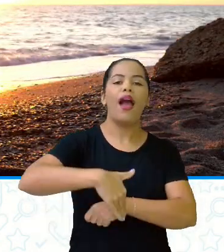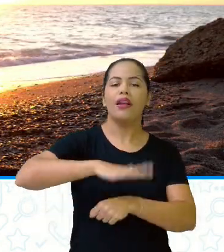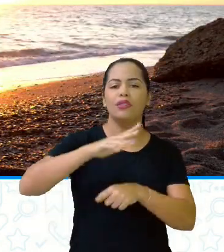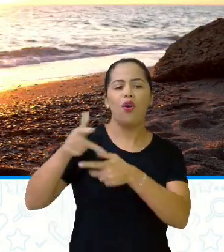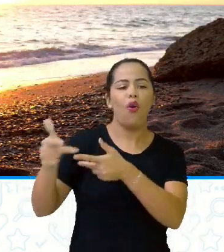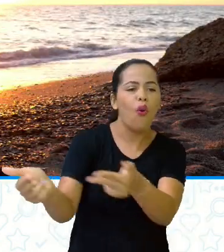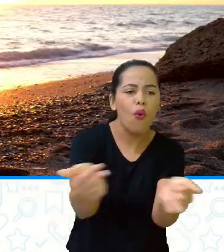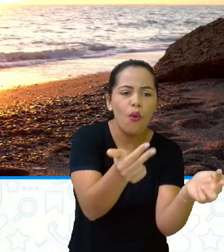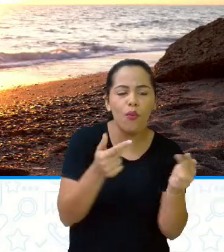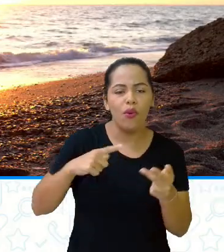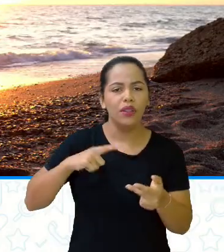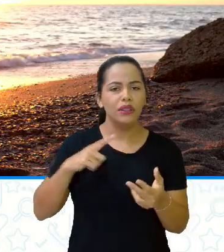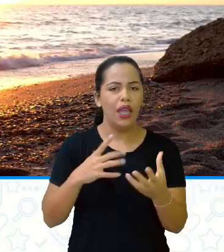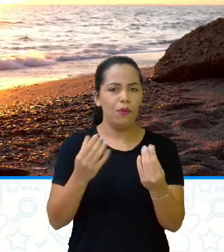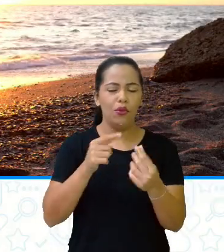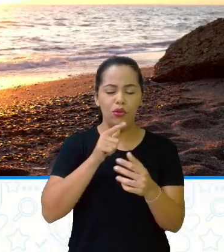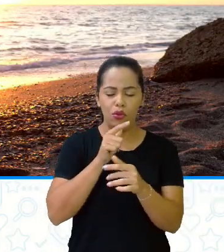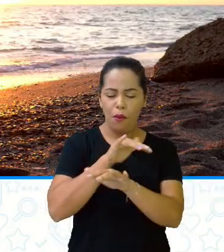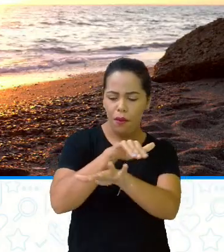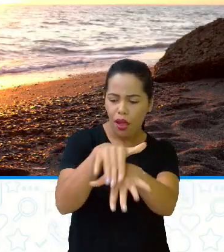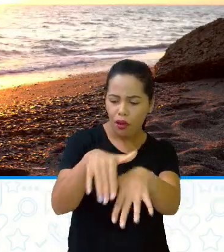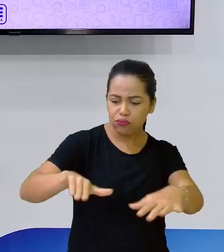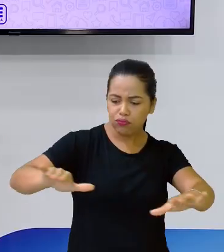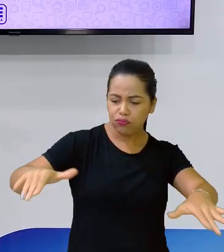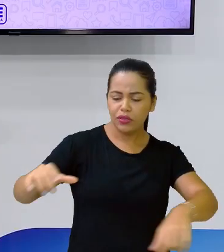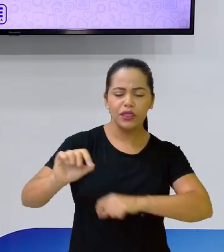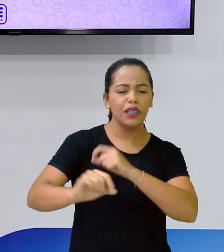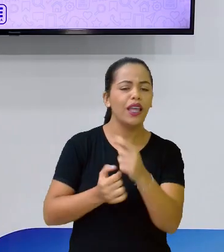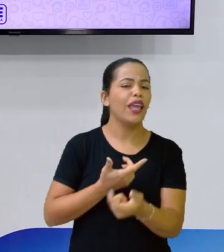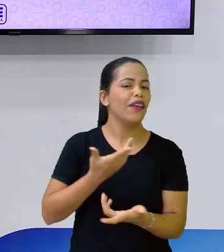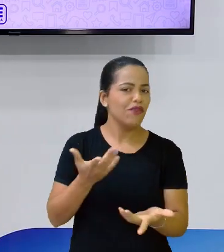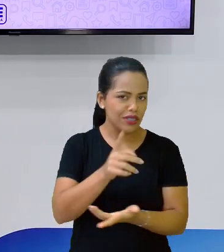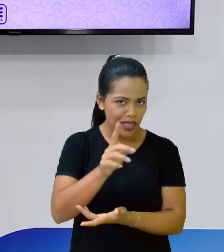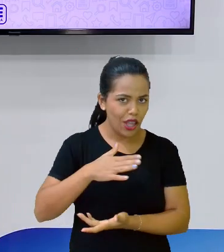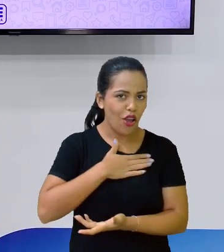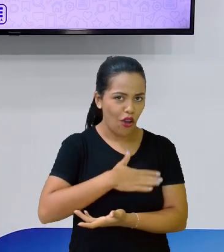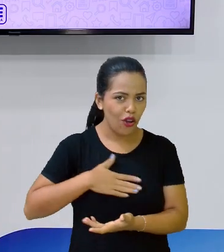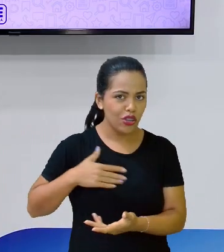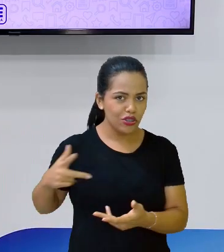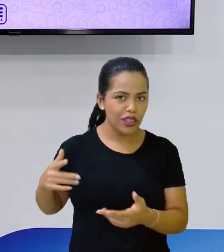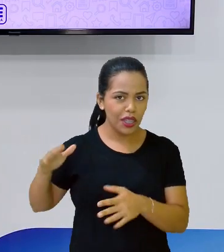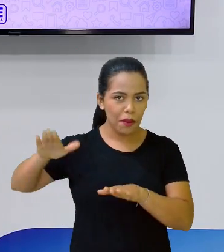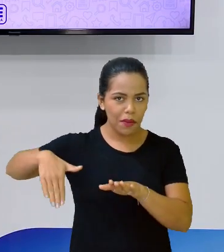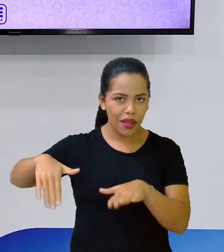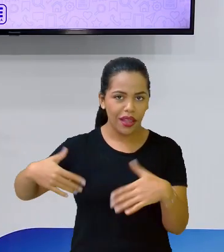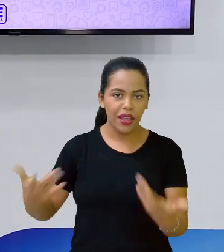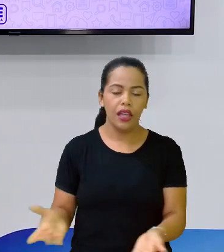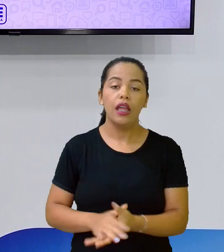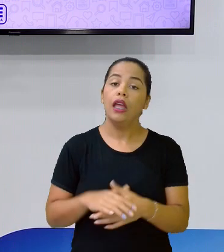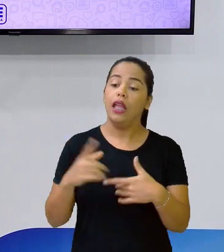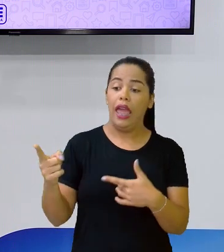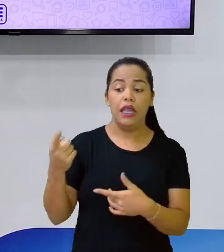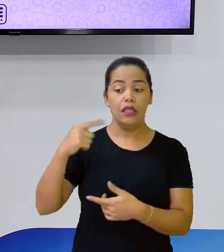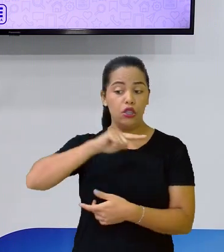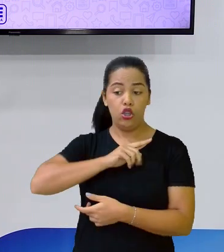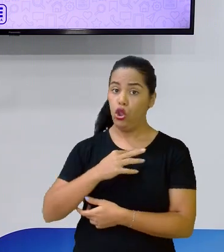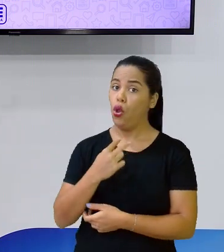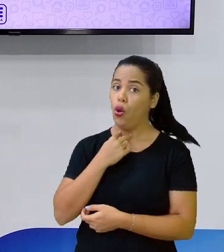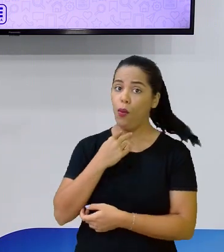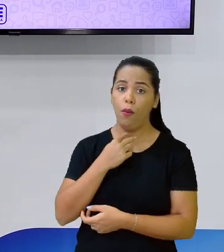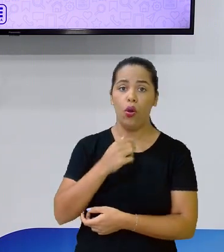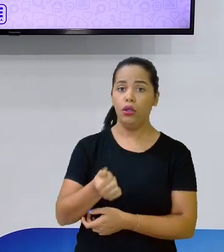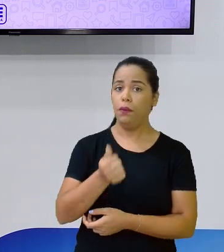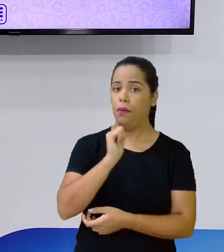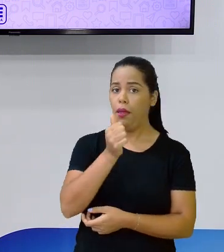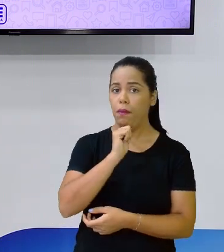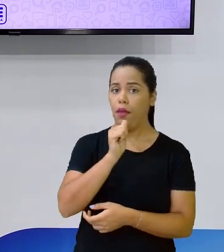e oceanos. Quem aqui não gosta de um banhozinho de mar, né? Só que essa água aqui do mar, a gente não pode beber, né? Estão lembrados disso,